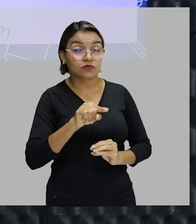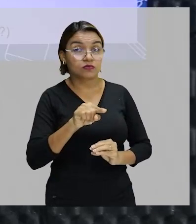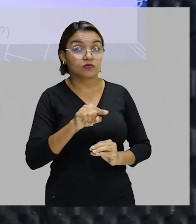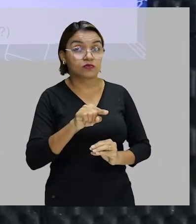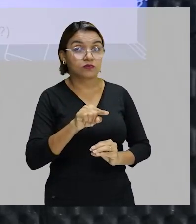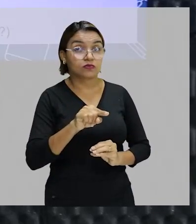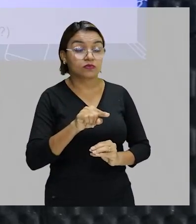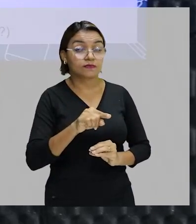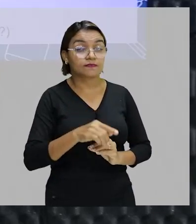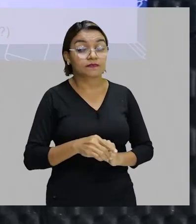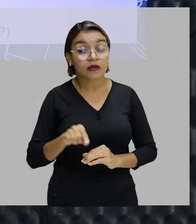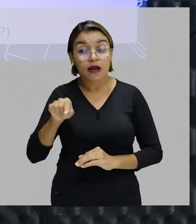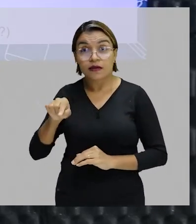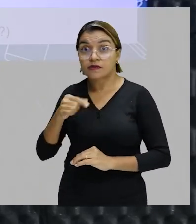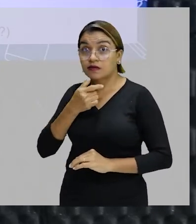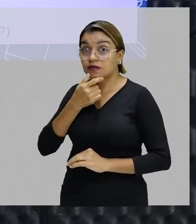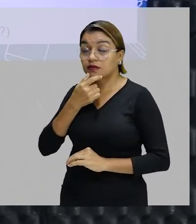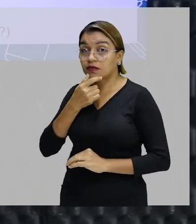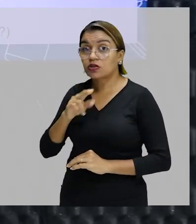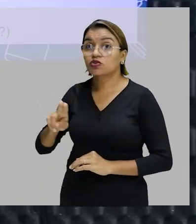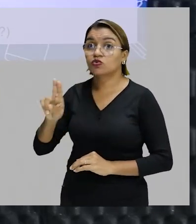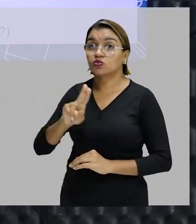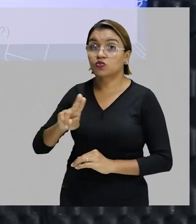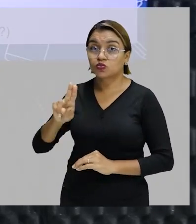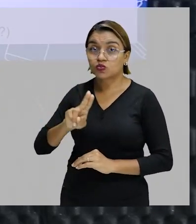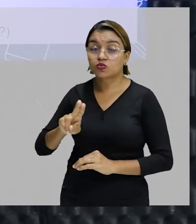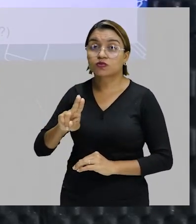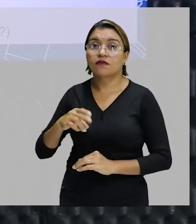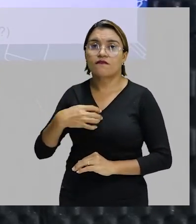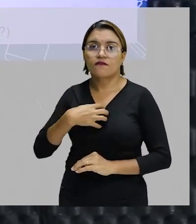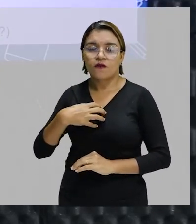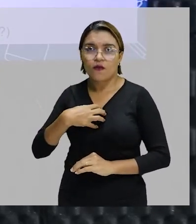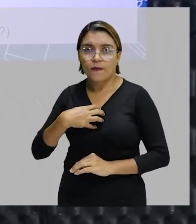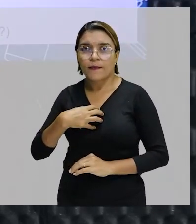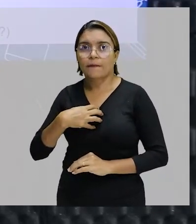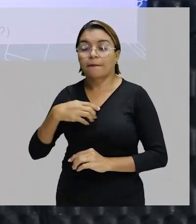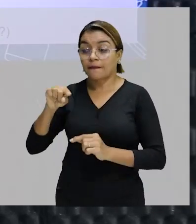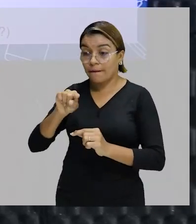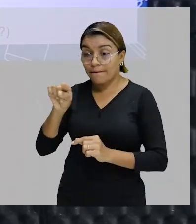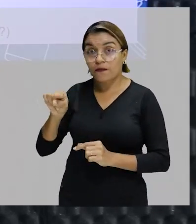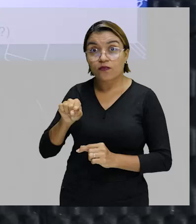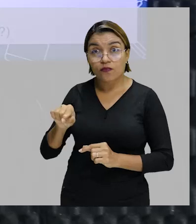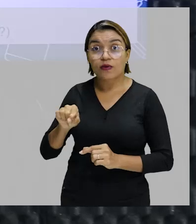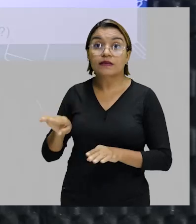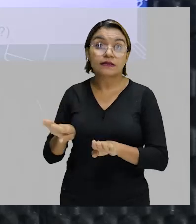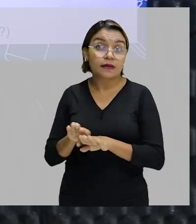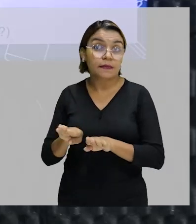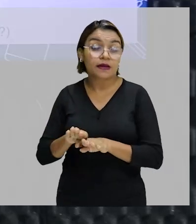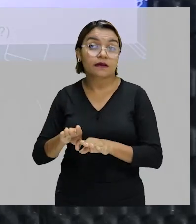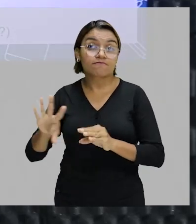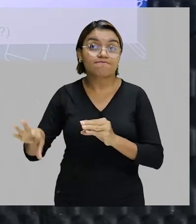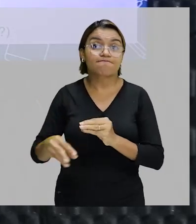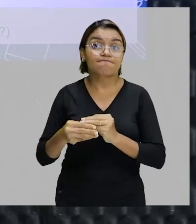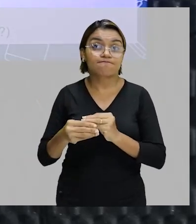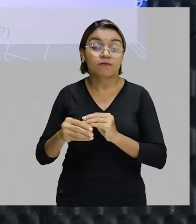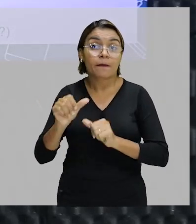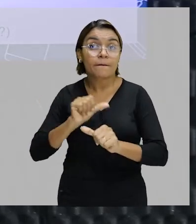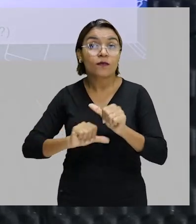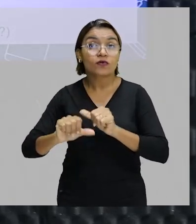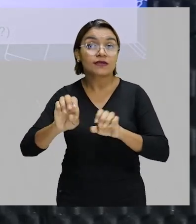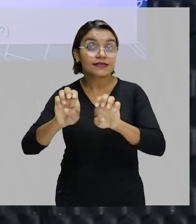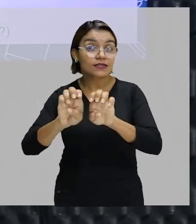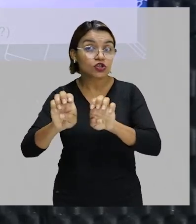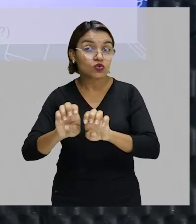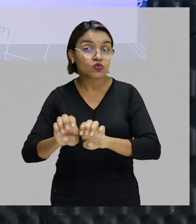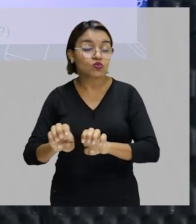entonação, na língua inglesa nós temos a entonação, o ponto de interrogação, mas nós também temos uma mudança da